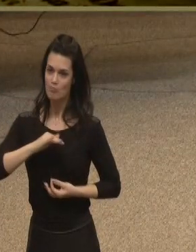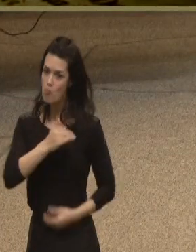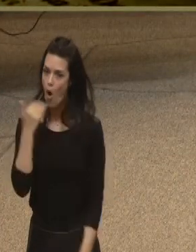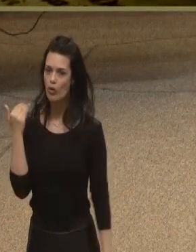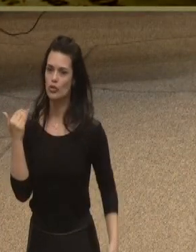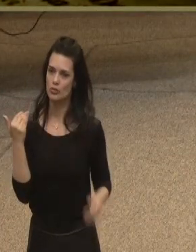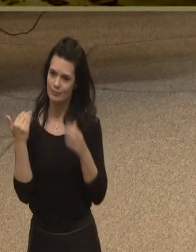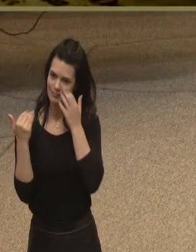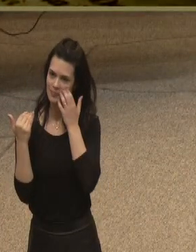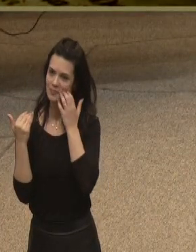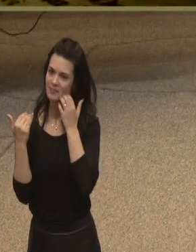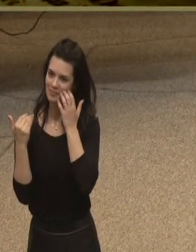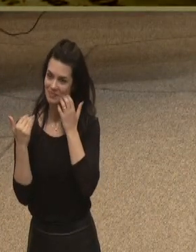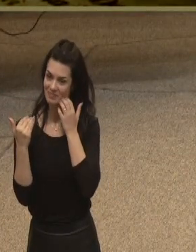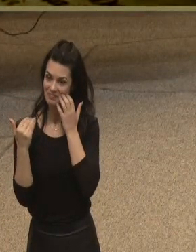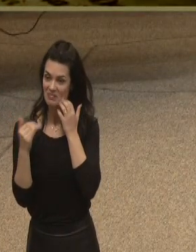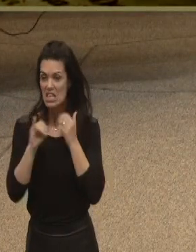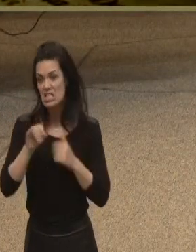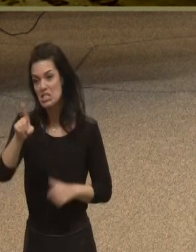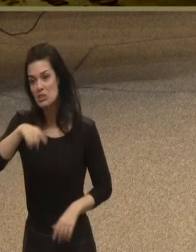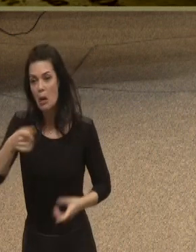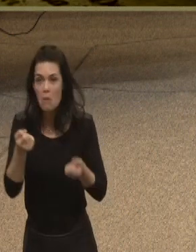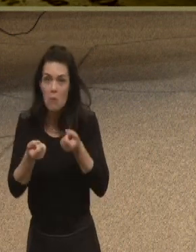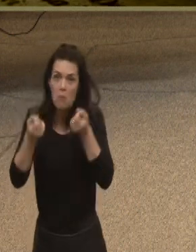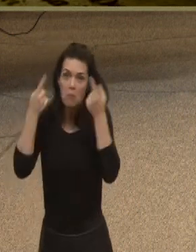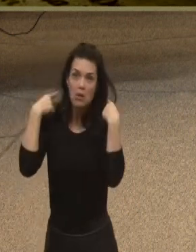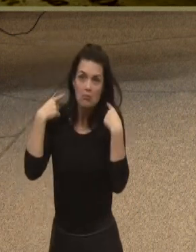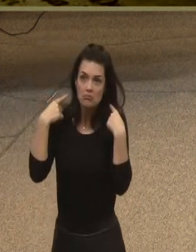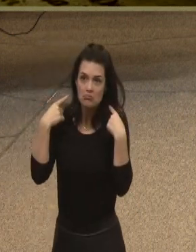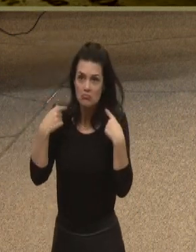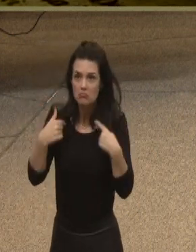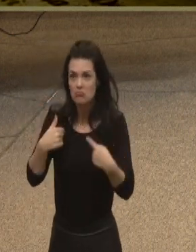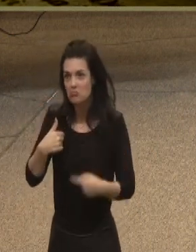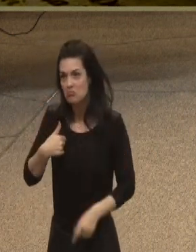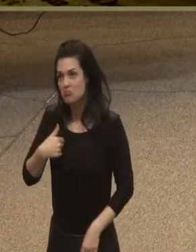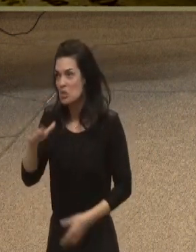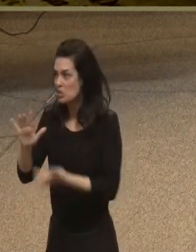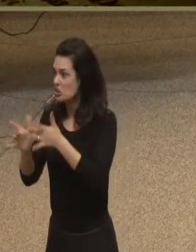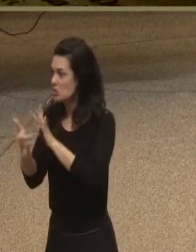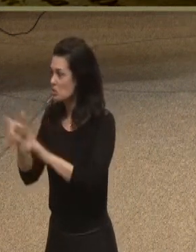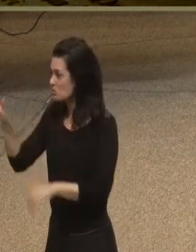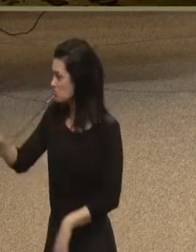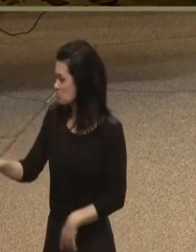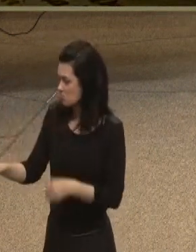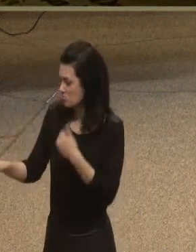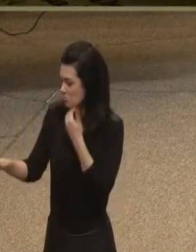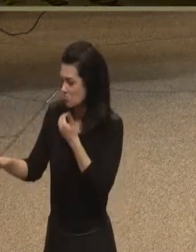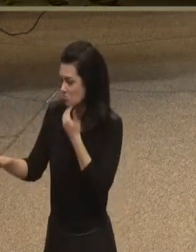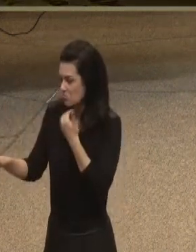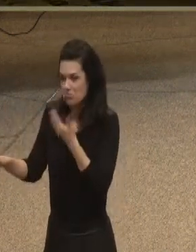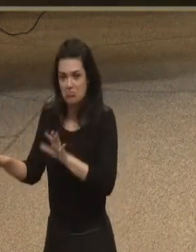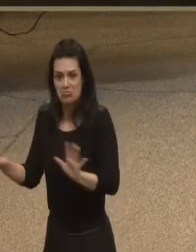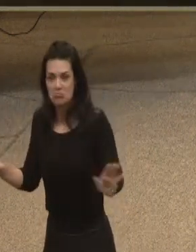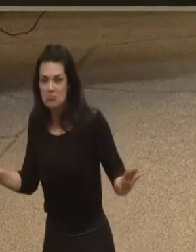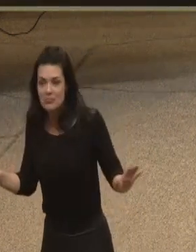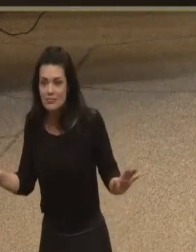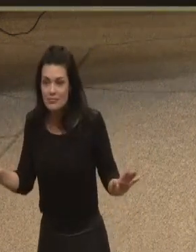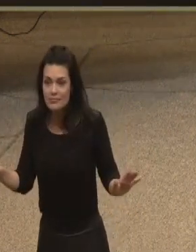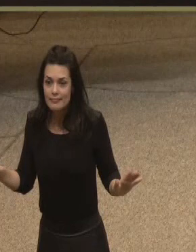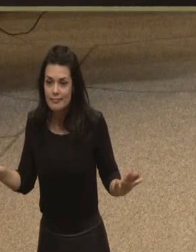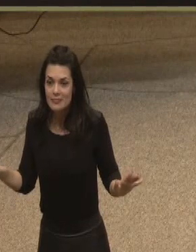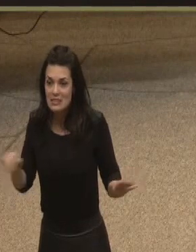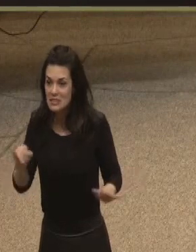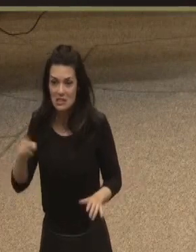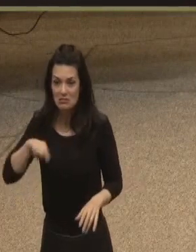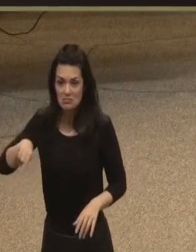Se não reconhecermos quem Jesus é, se não reconhecermos o que Ele fez por nós, se não